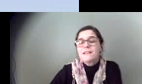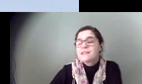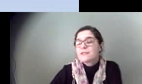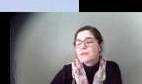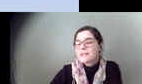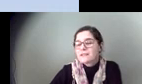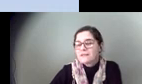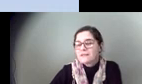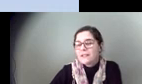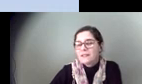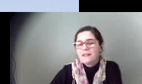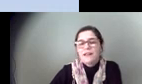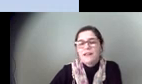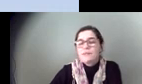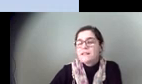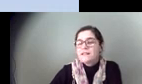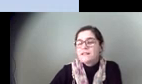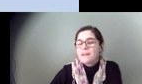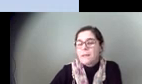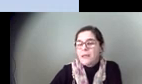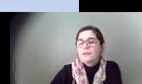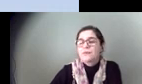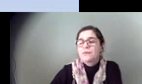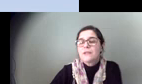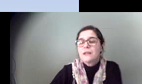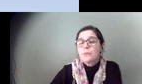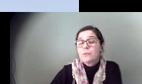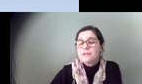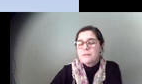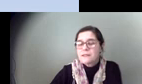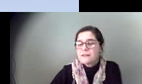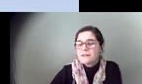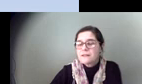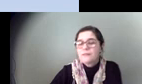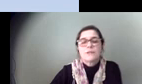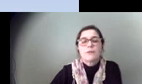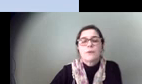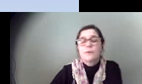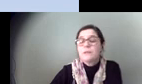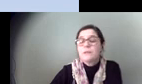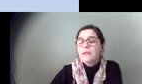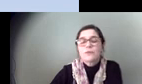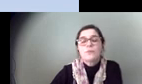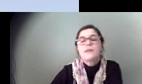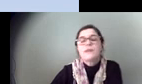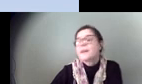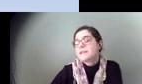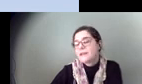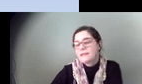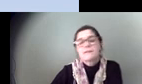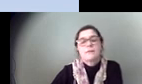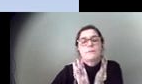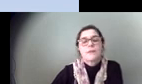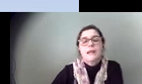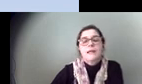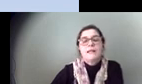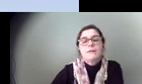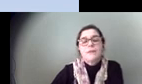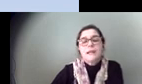como que é essa situação, né? É um distanciamento, né? Uma aproximação, tem um acolhimento, como que é essa